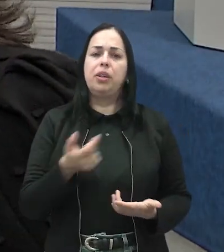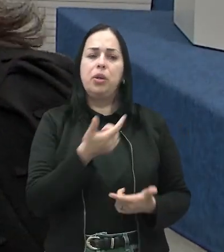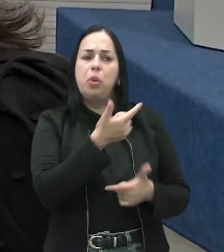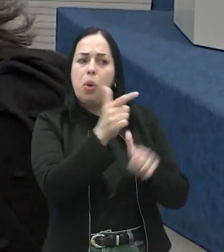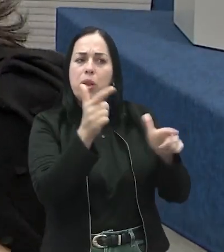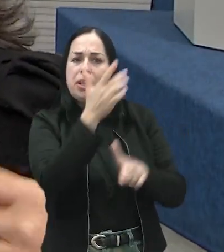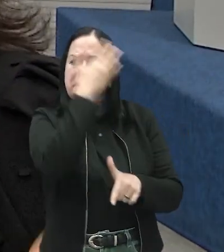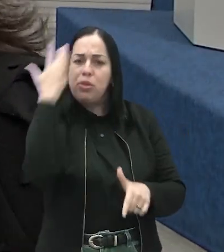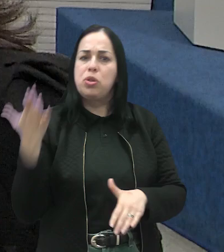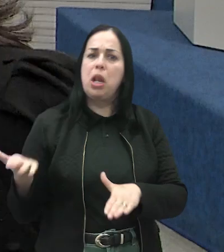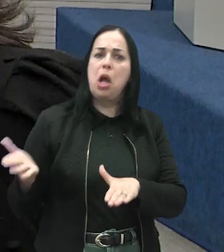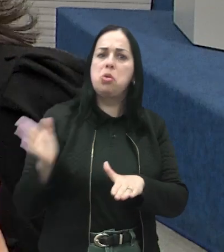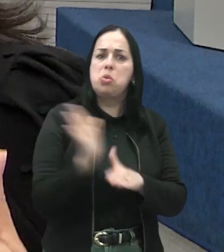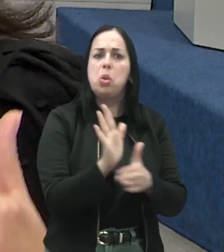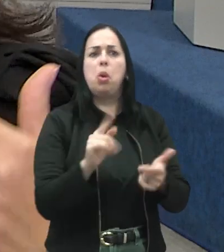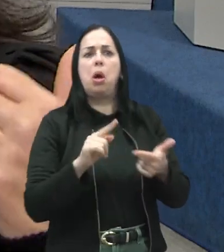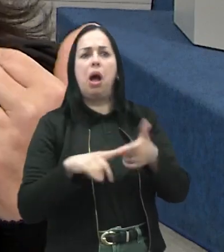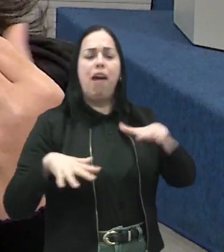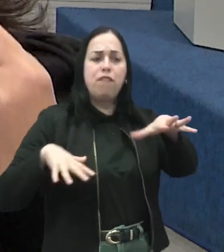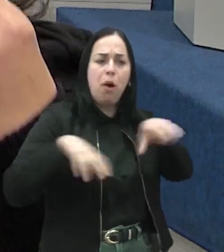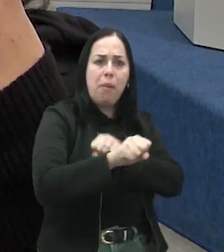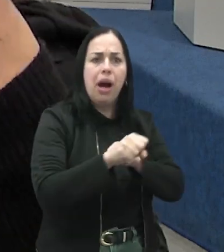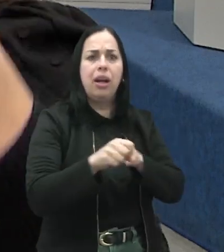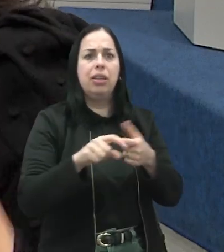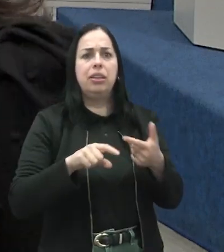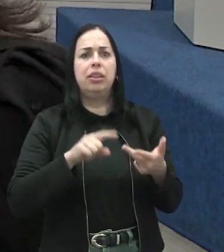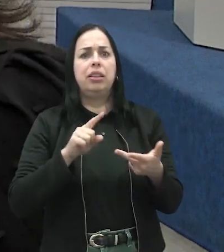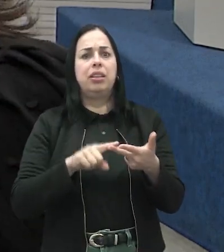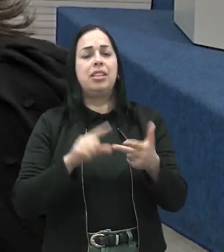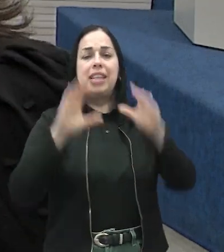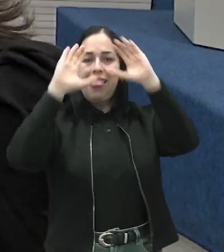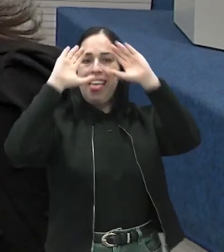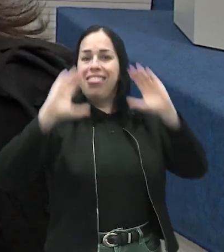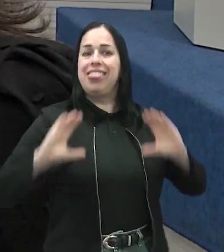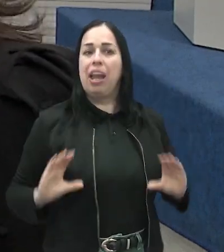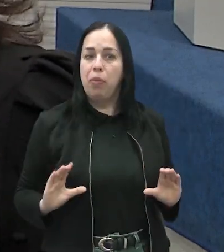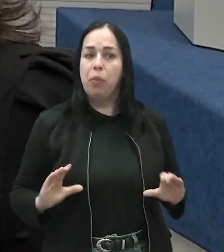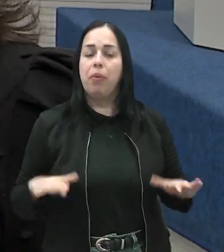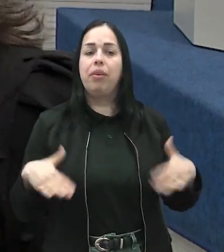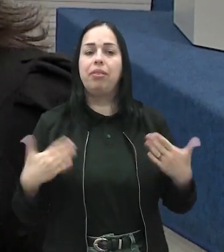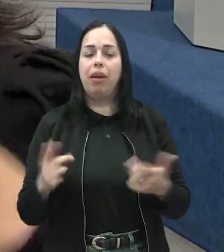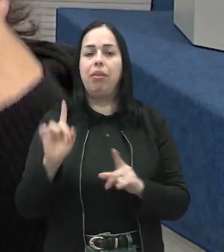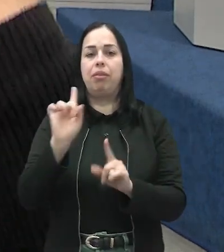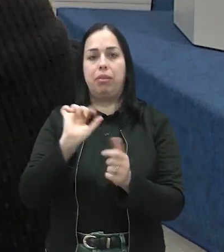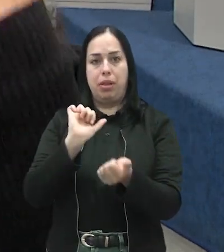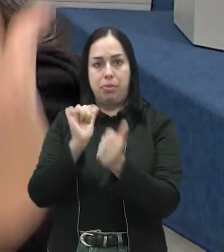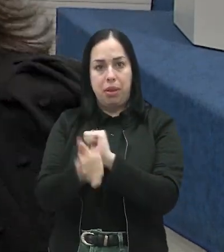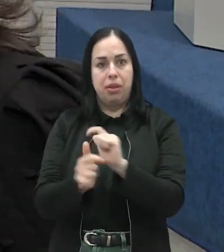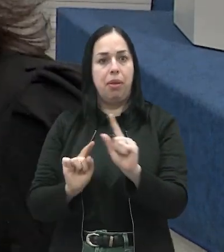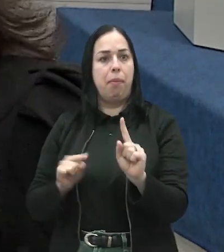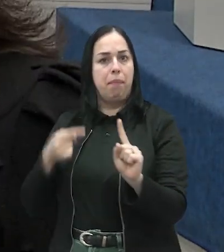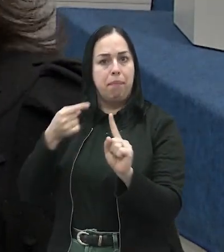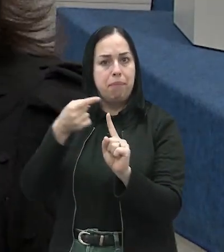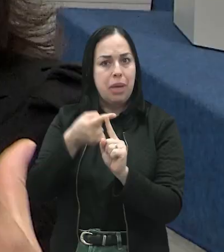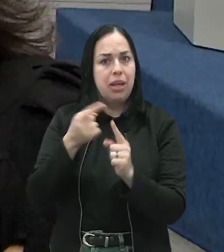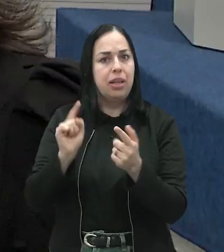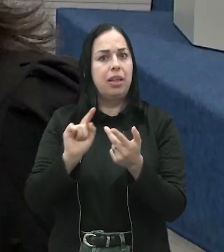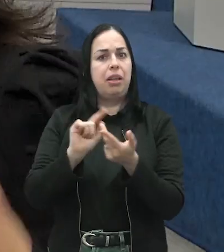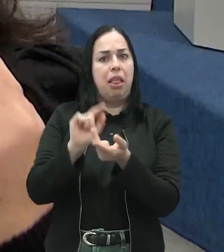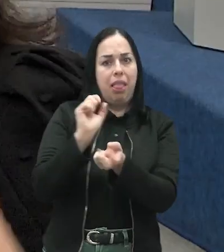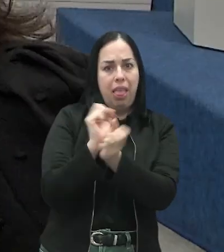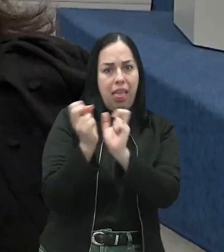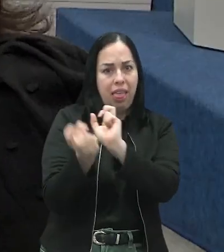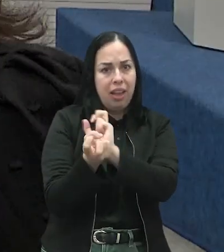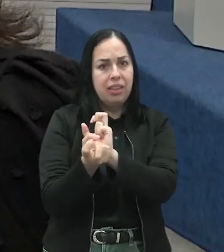que ele formou, tantos jovens, formou cidadão. Então, além do esporte, além dessa